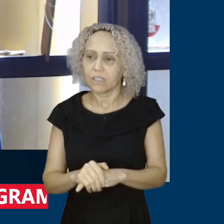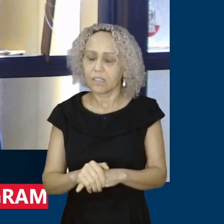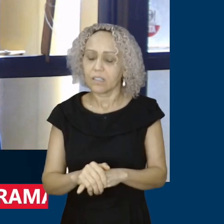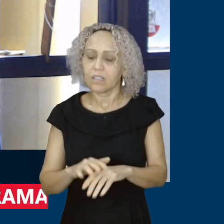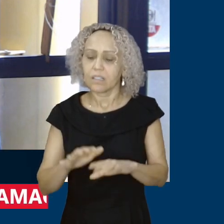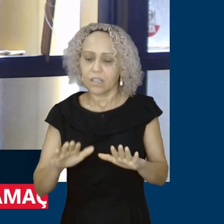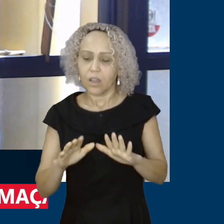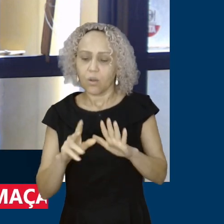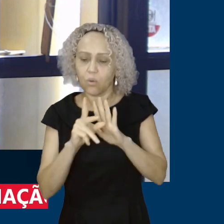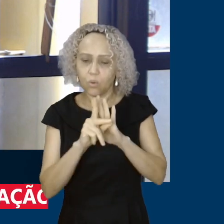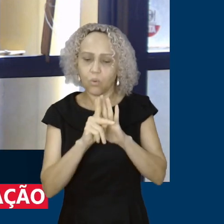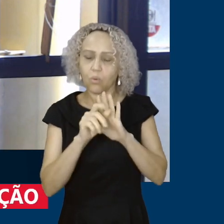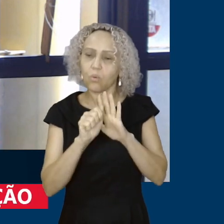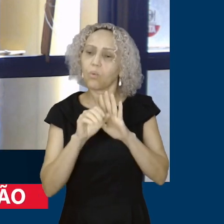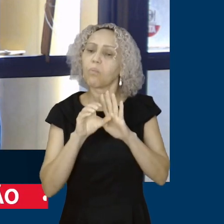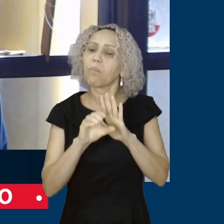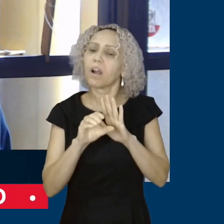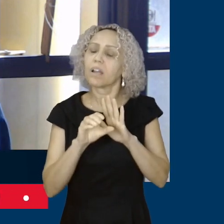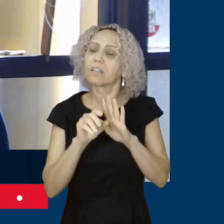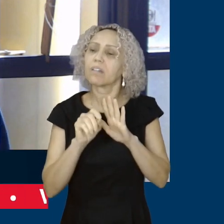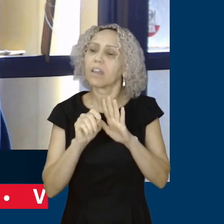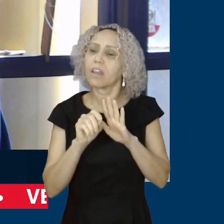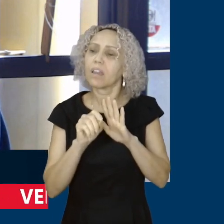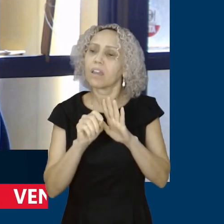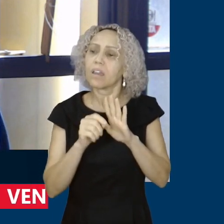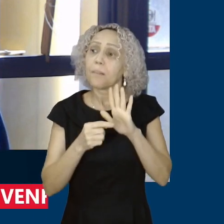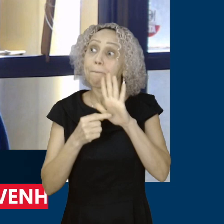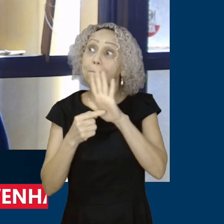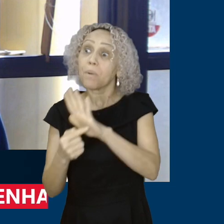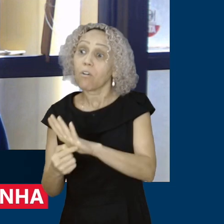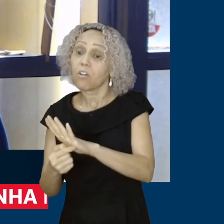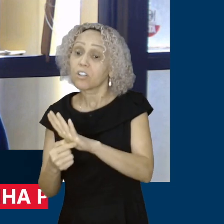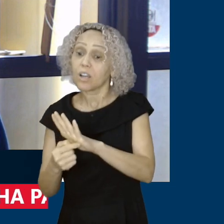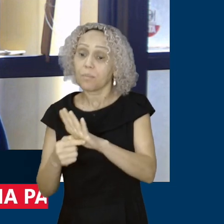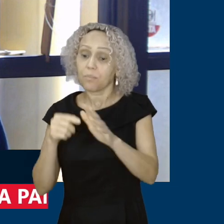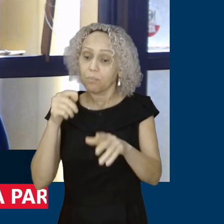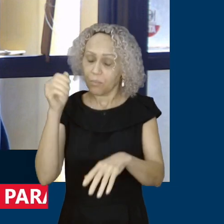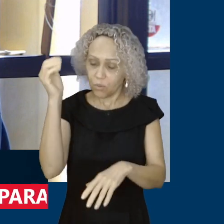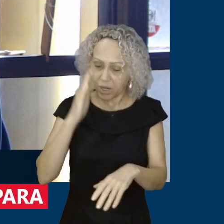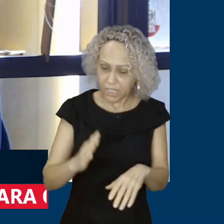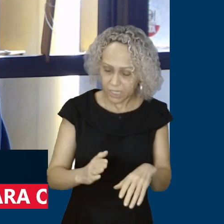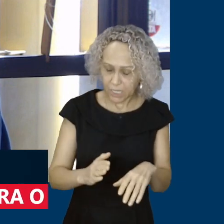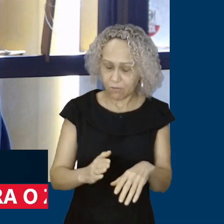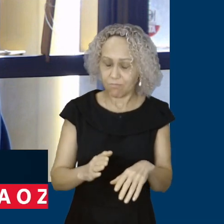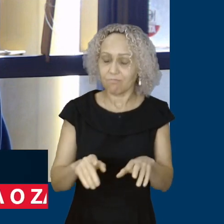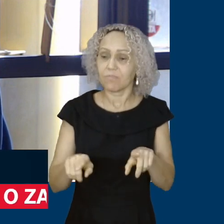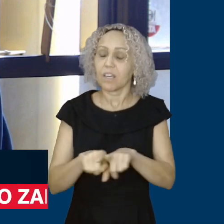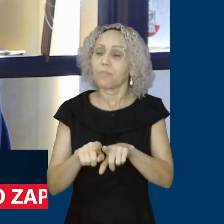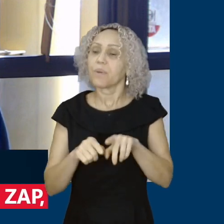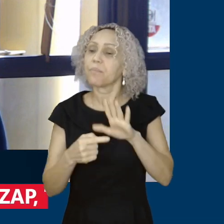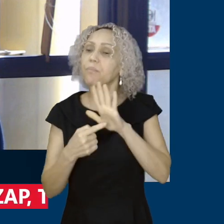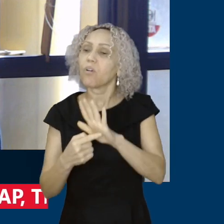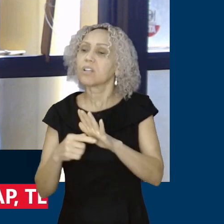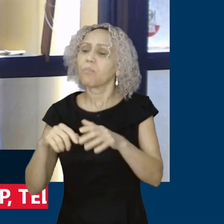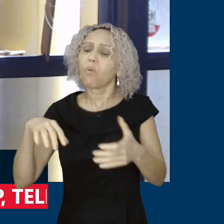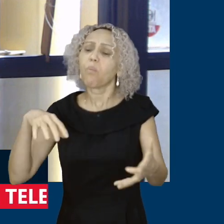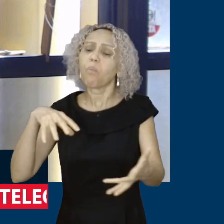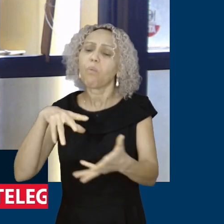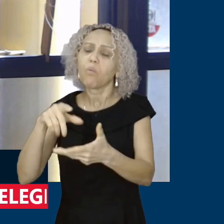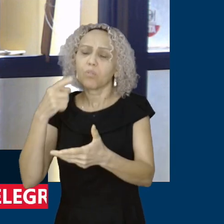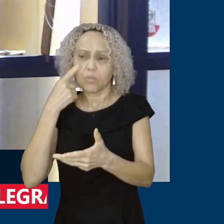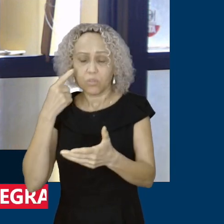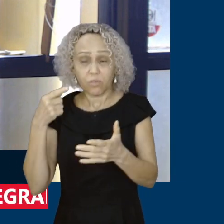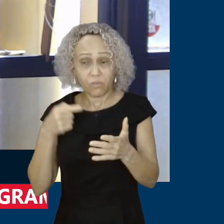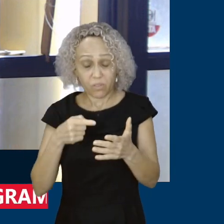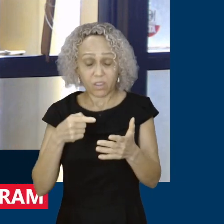sinaliza para o mundo todo que é o país também da oportunidade para enfrentar a crise climática e também enfrentar a